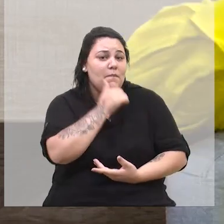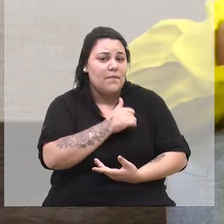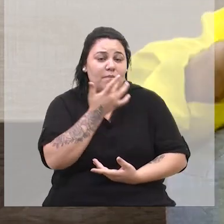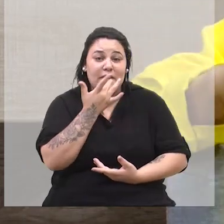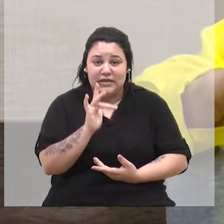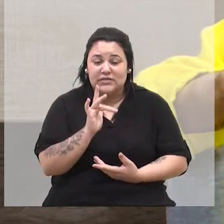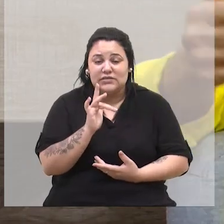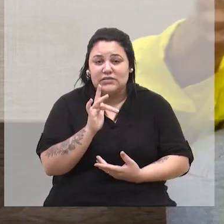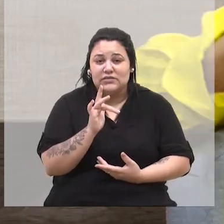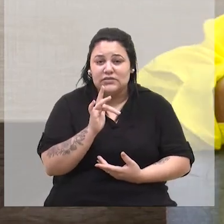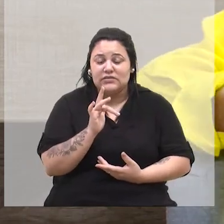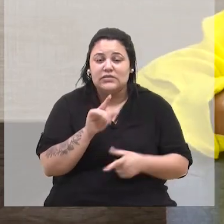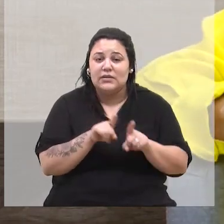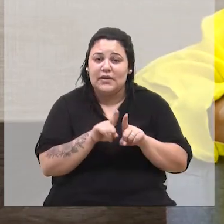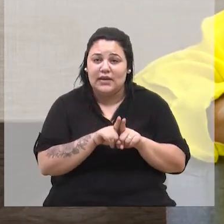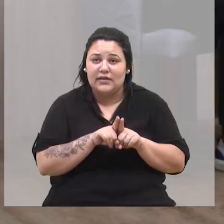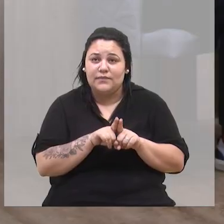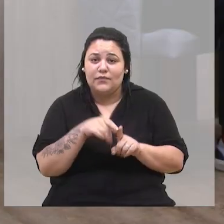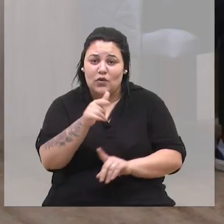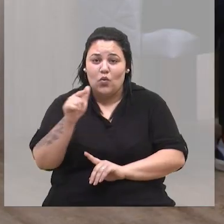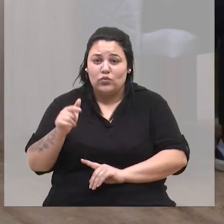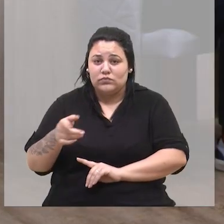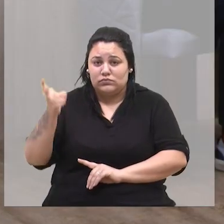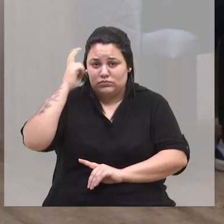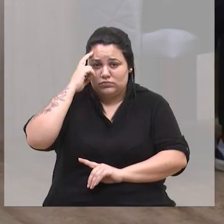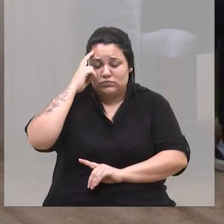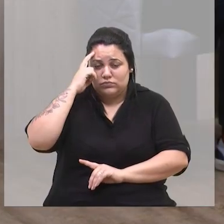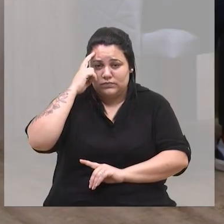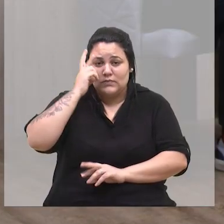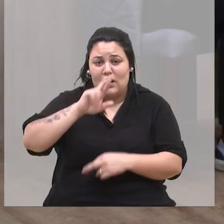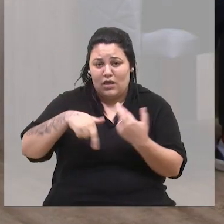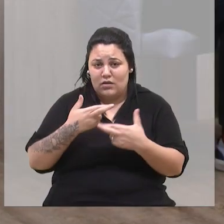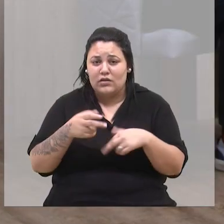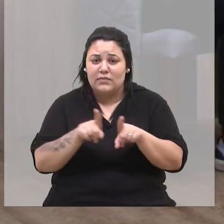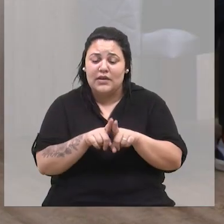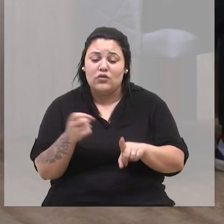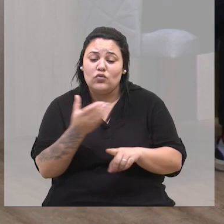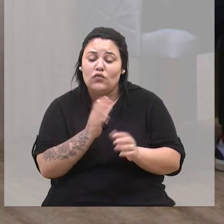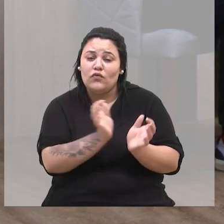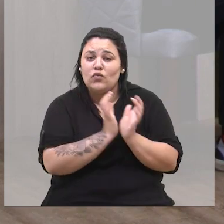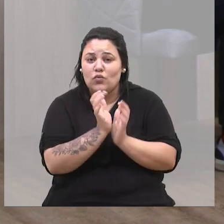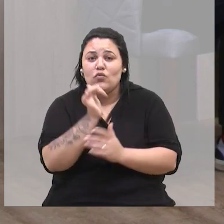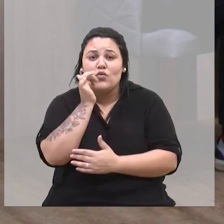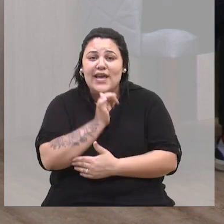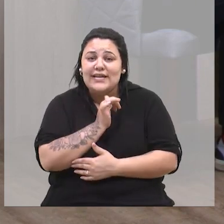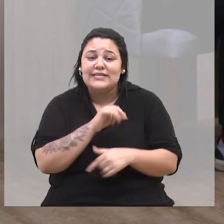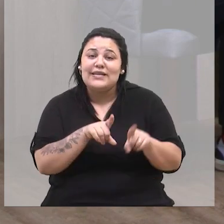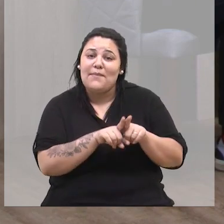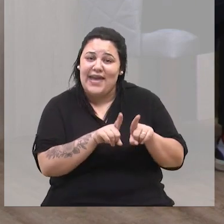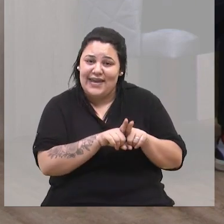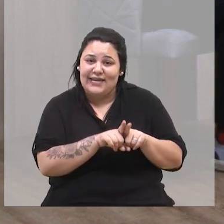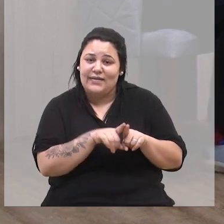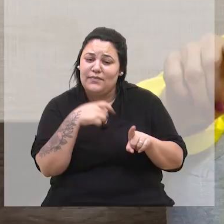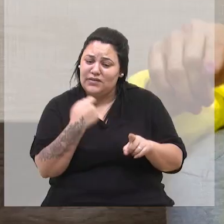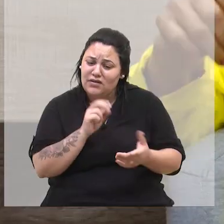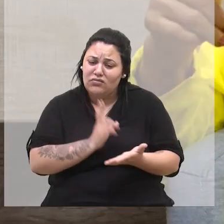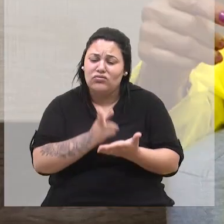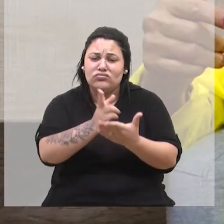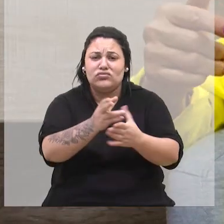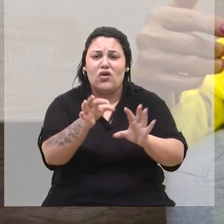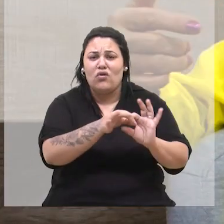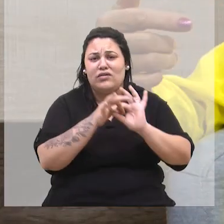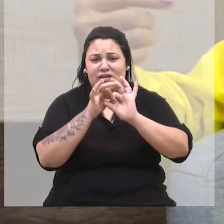que nós, as brancas, que tivemos outra condição, e outra condição cultural, inclusive. E essa nova geração também